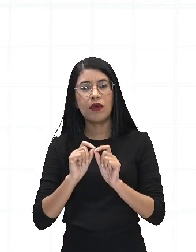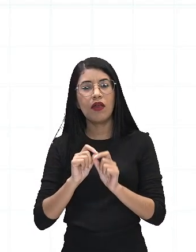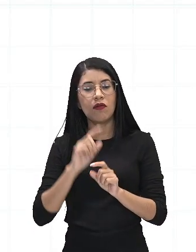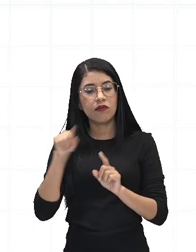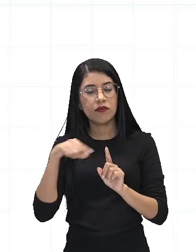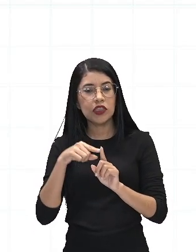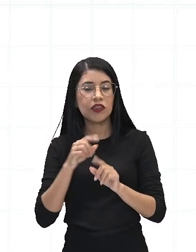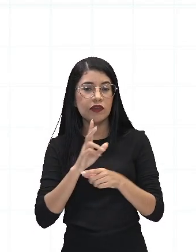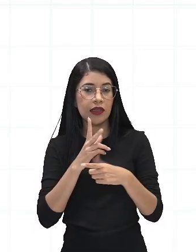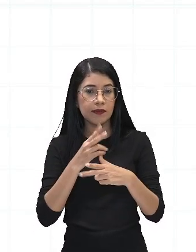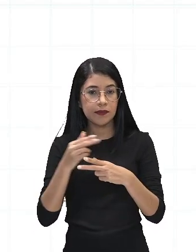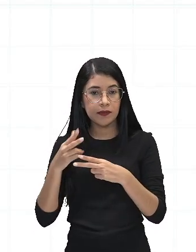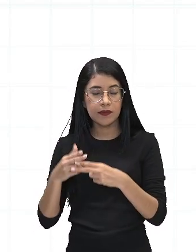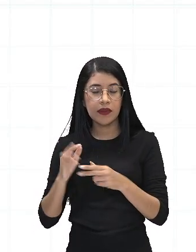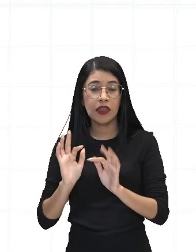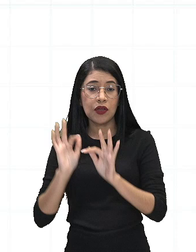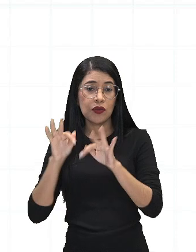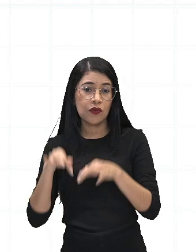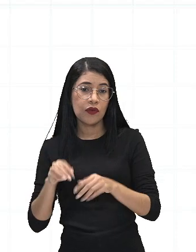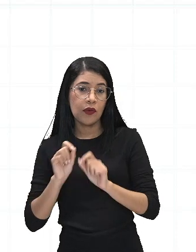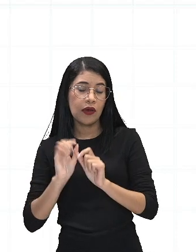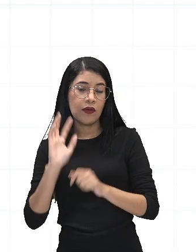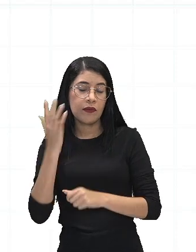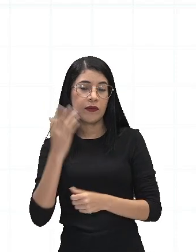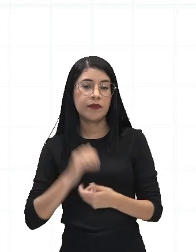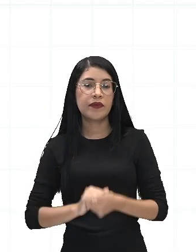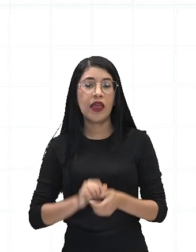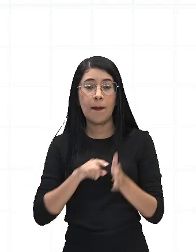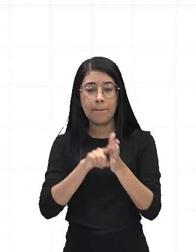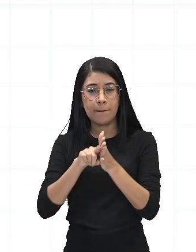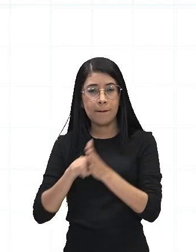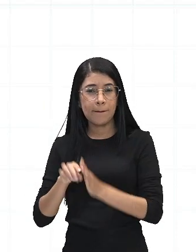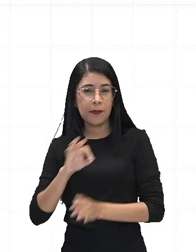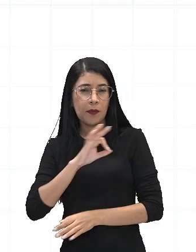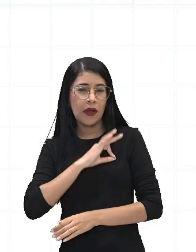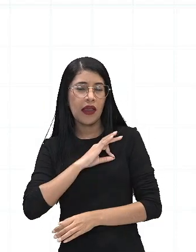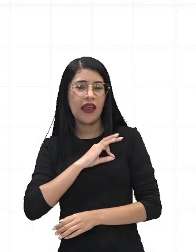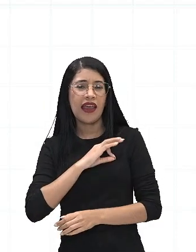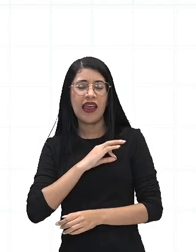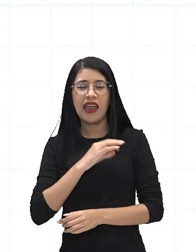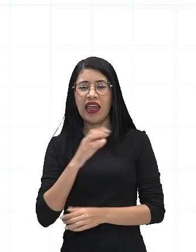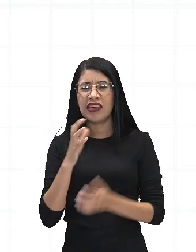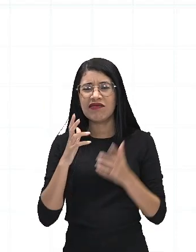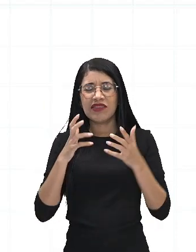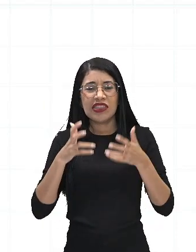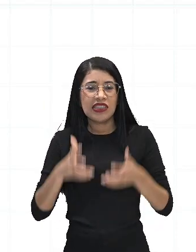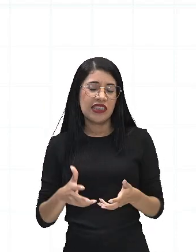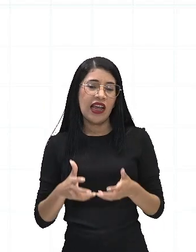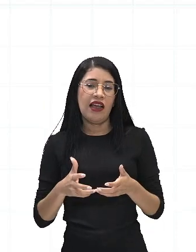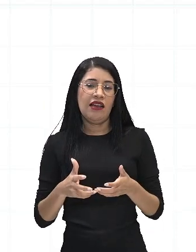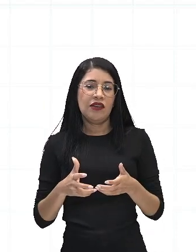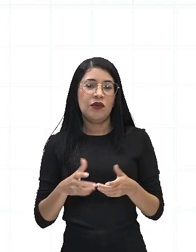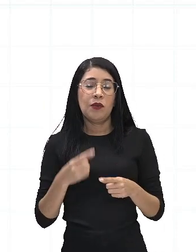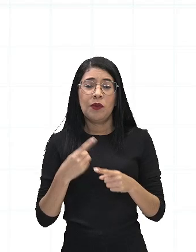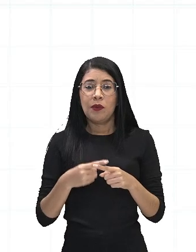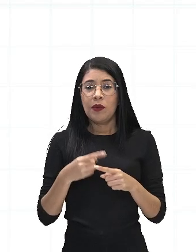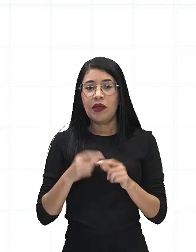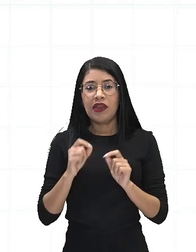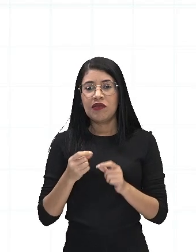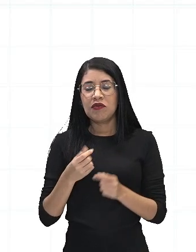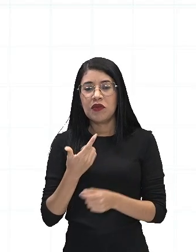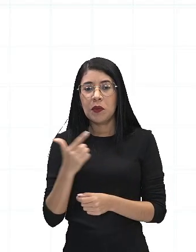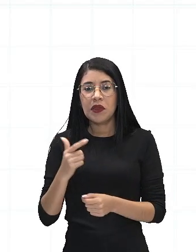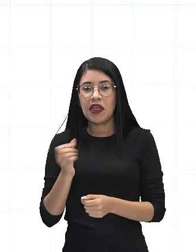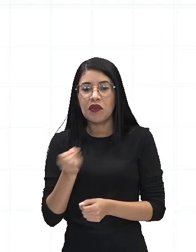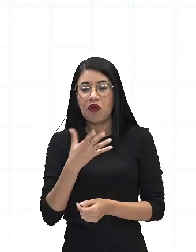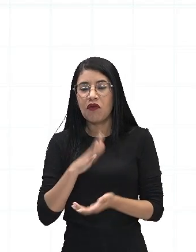No final, a investigação policial acaba sendo o fator mais entediante de toda a trama, porque não há nada de